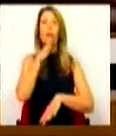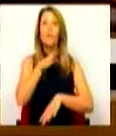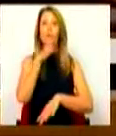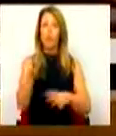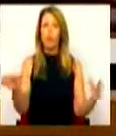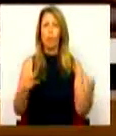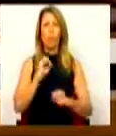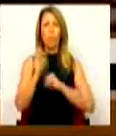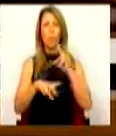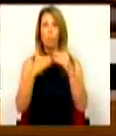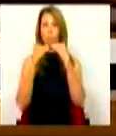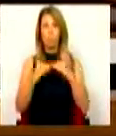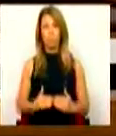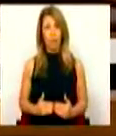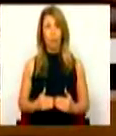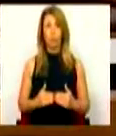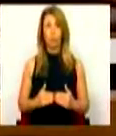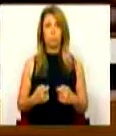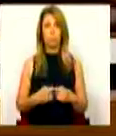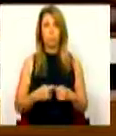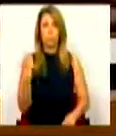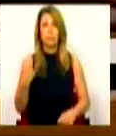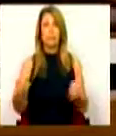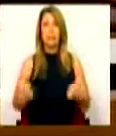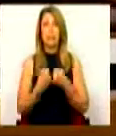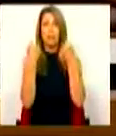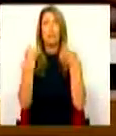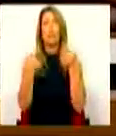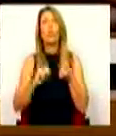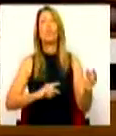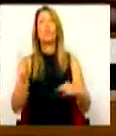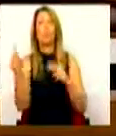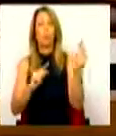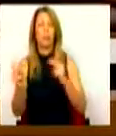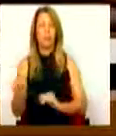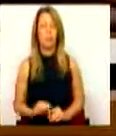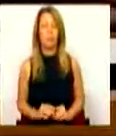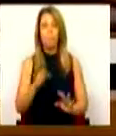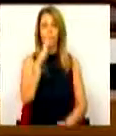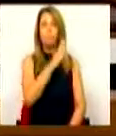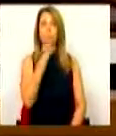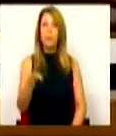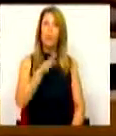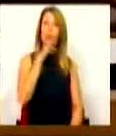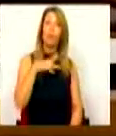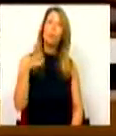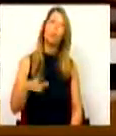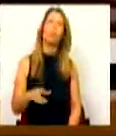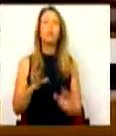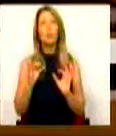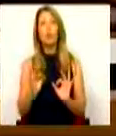menos modernas e adequadas aos desafios da mobilidade. Na prática, a ferrovia portuguesa é apenas